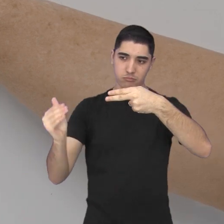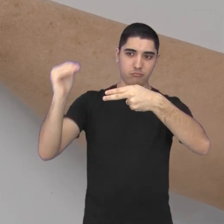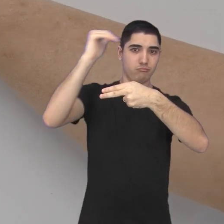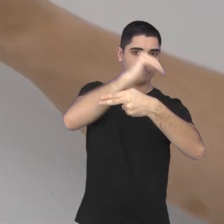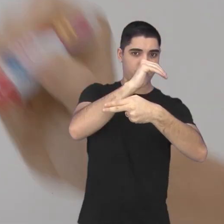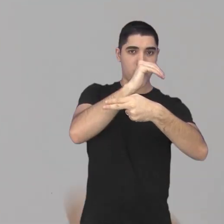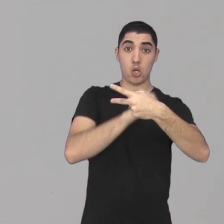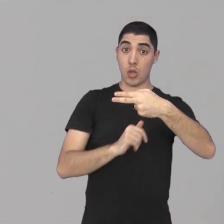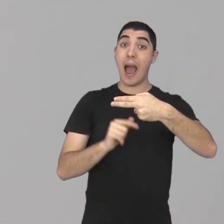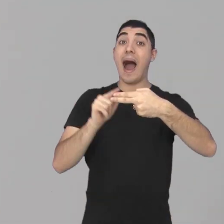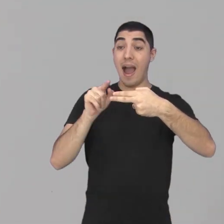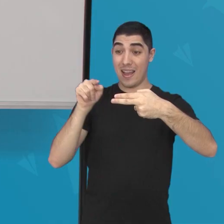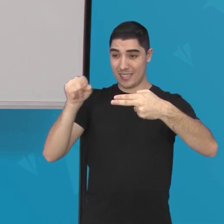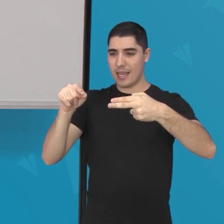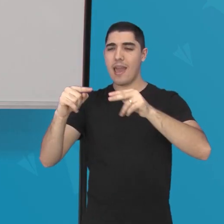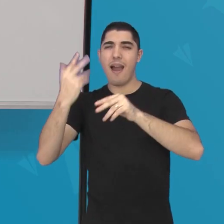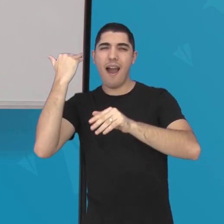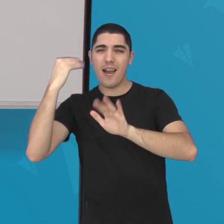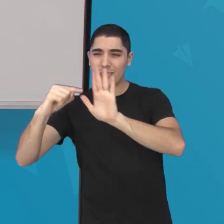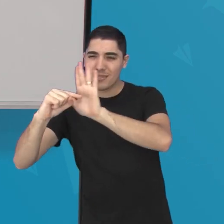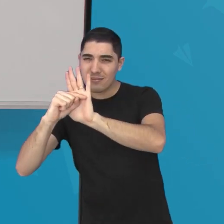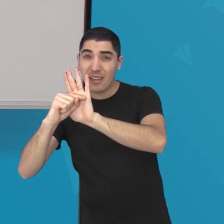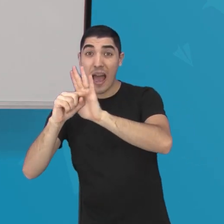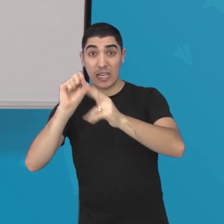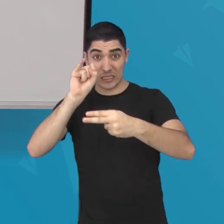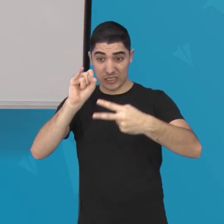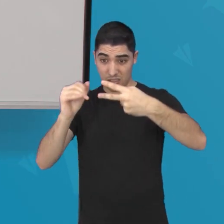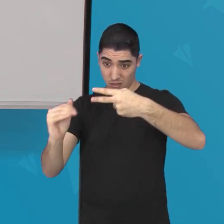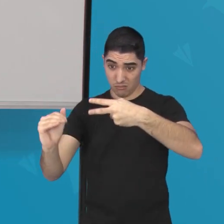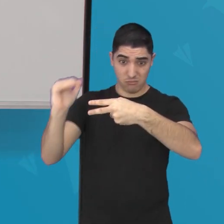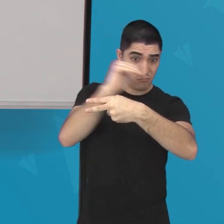sinal. Ok?